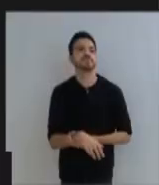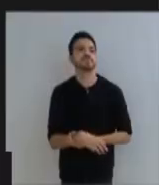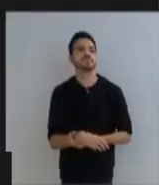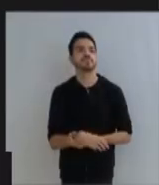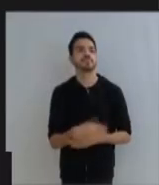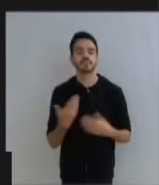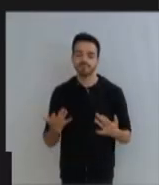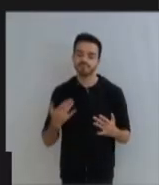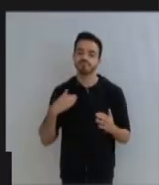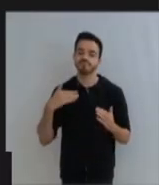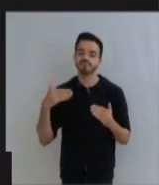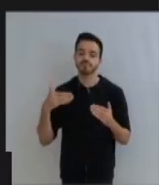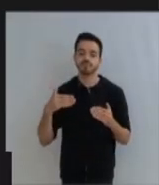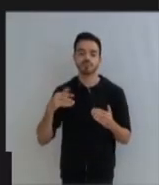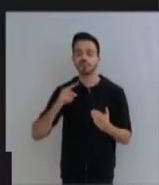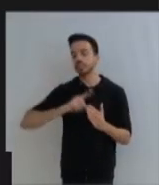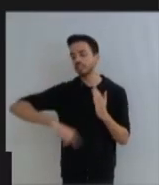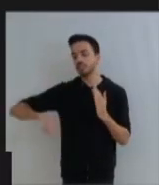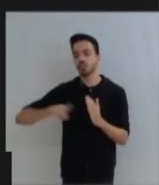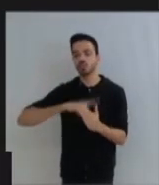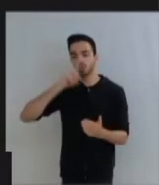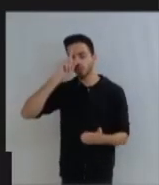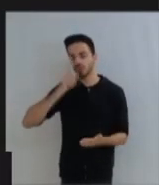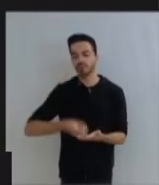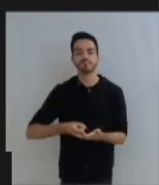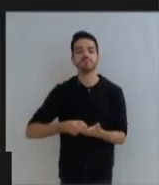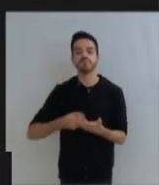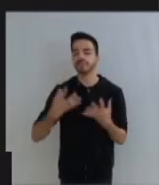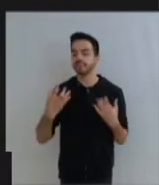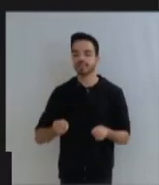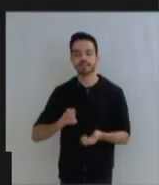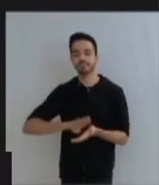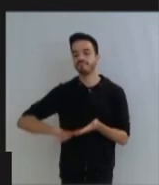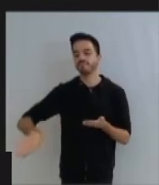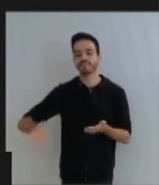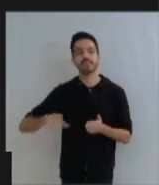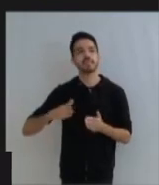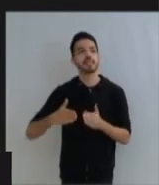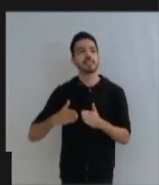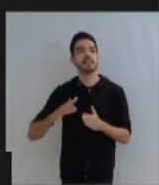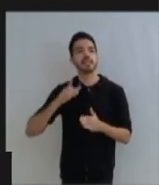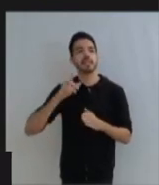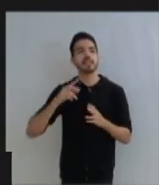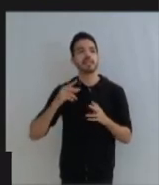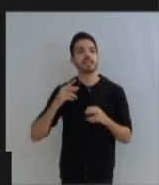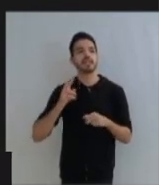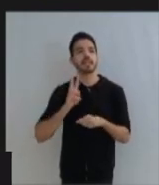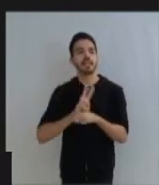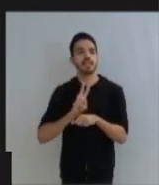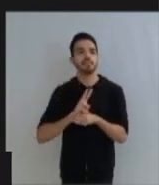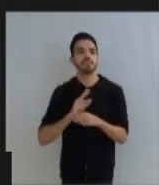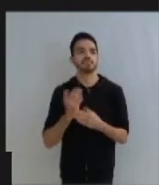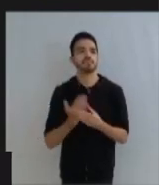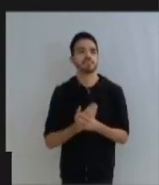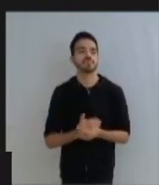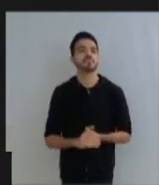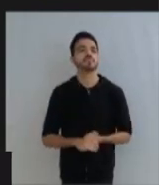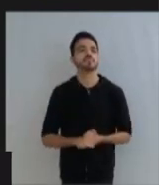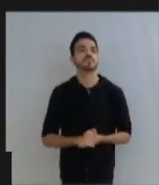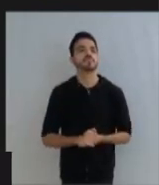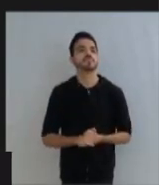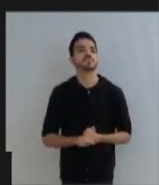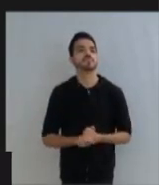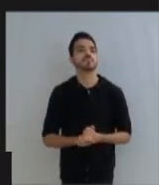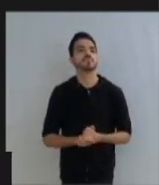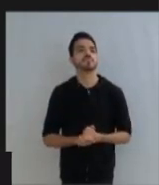defesa. Mas o relator do habeas corpus, ministro Sebastião Rei Júnior, destacou que o contexto de pandemia e a exigência de isolamento